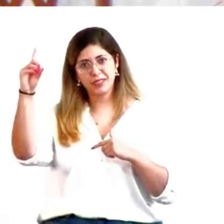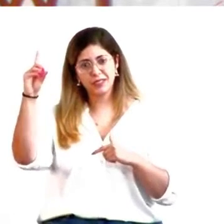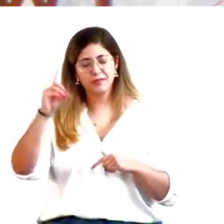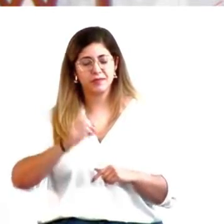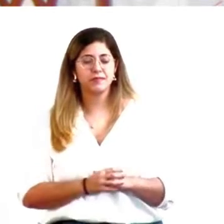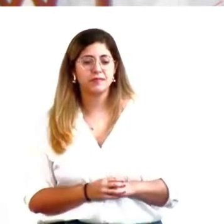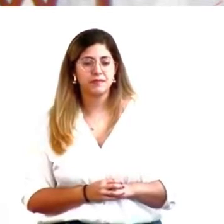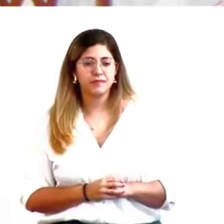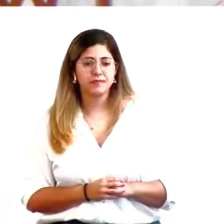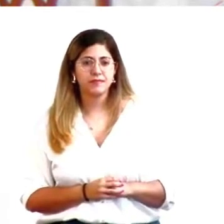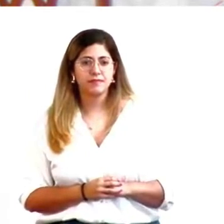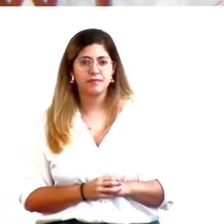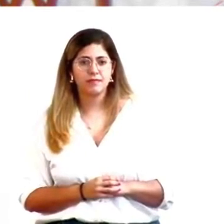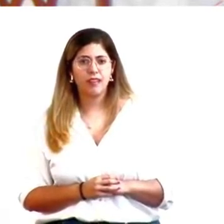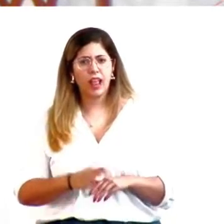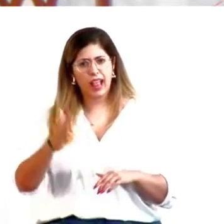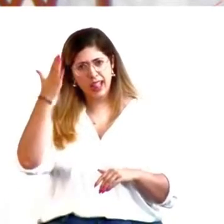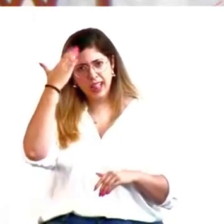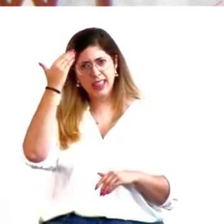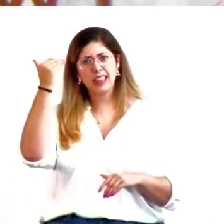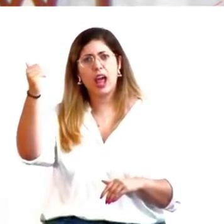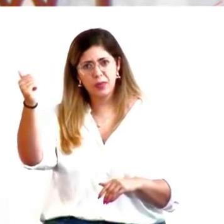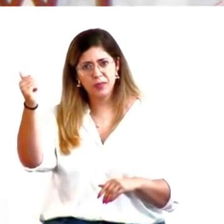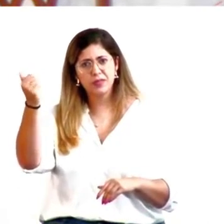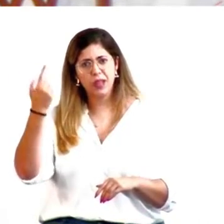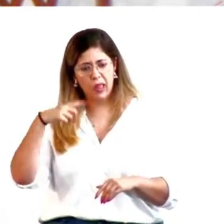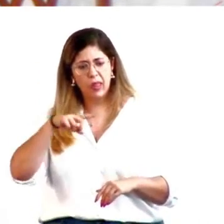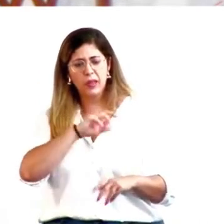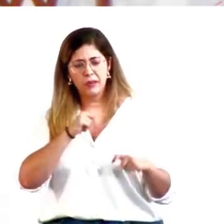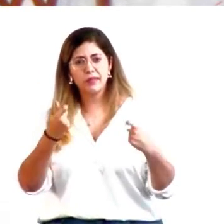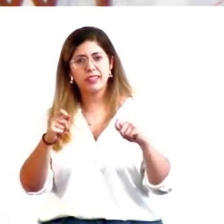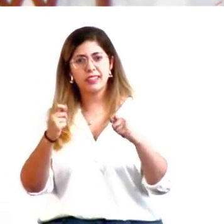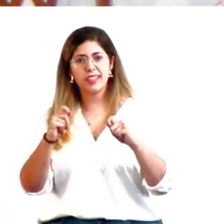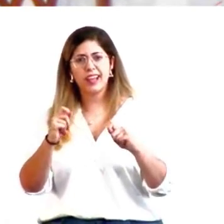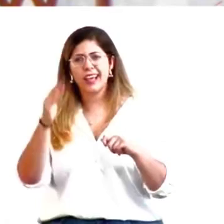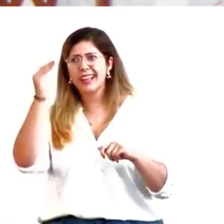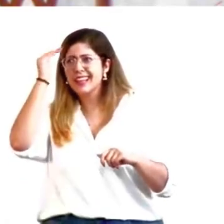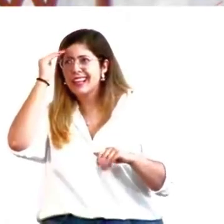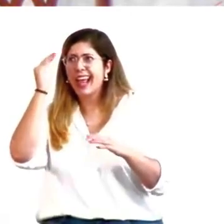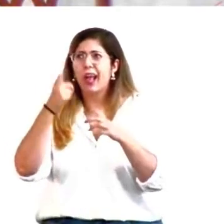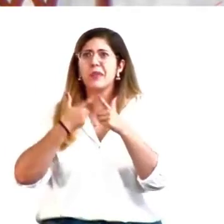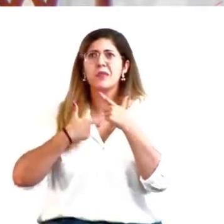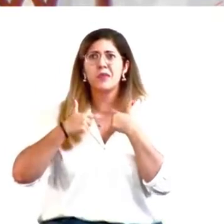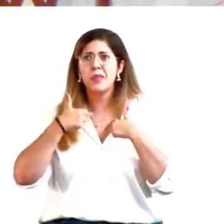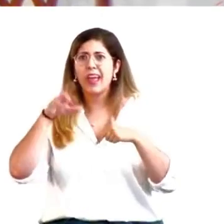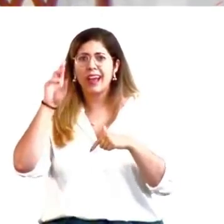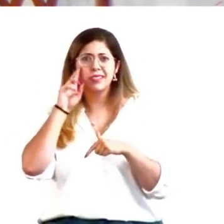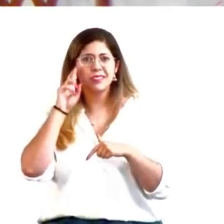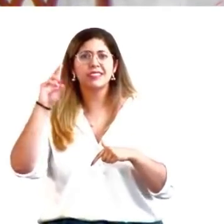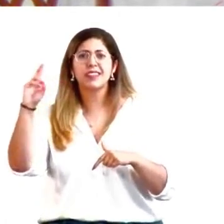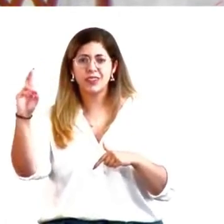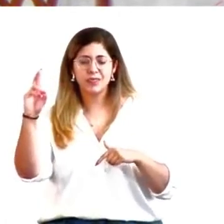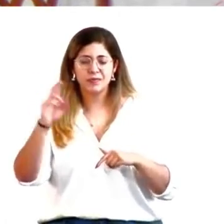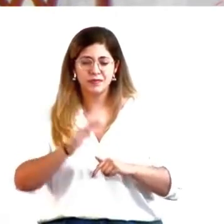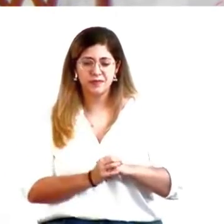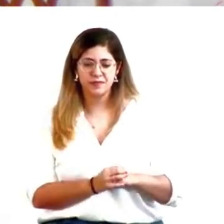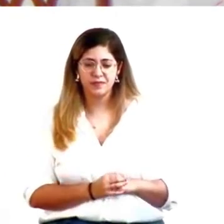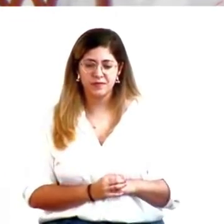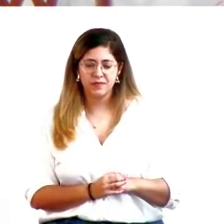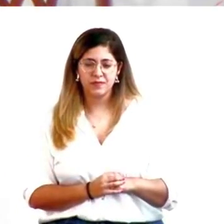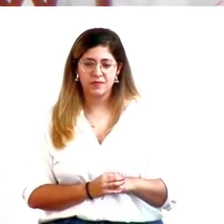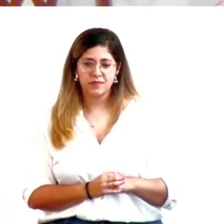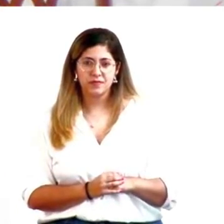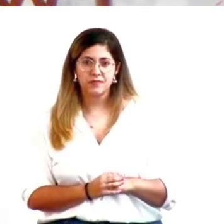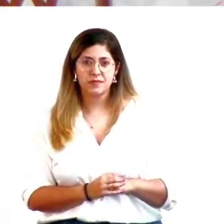torneis insensatos, mas procurai compreender qual a vontade do Senhor. E aqui ele fala da vontade do Senhor, tanto a vontade